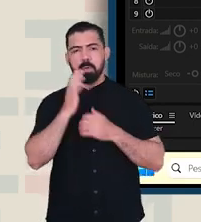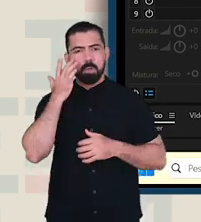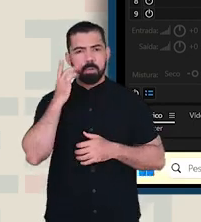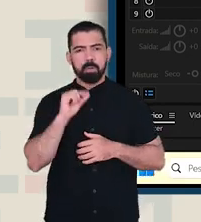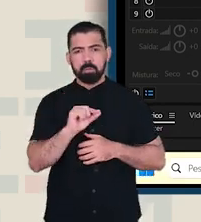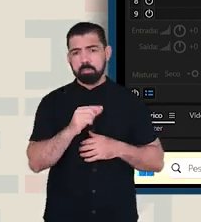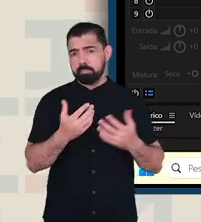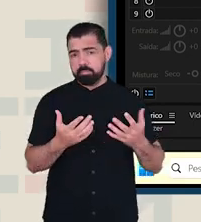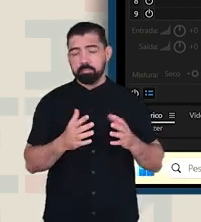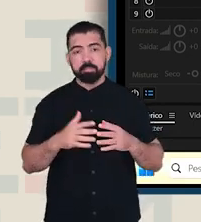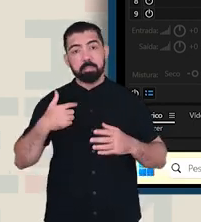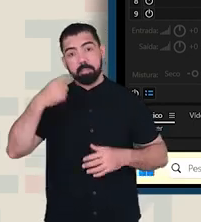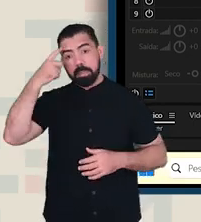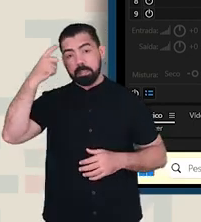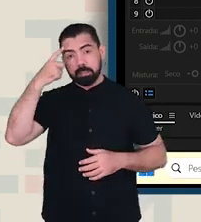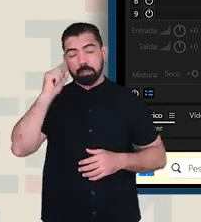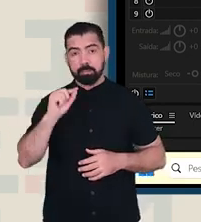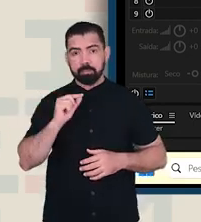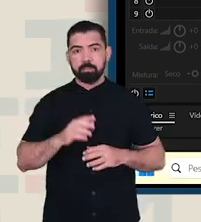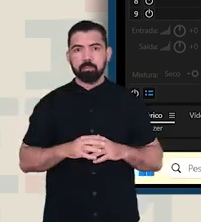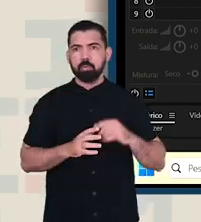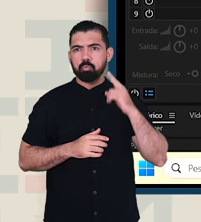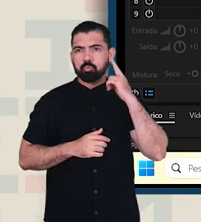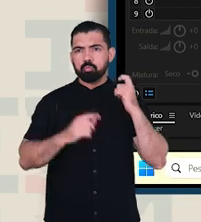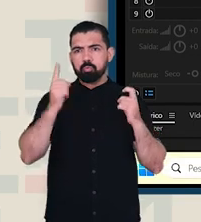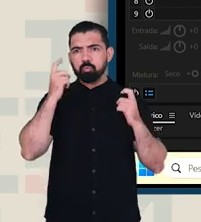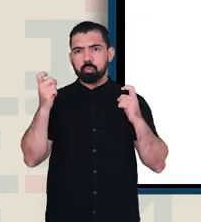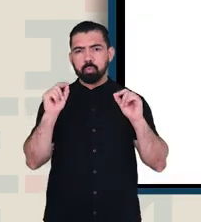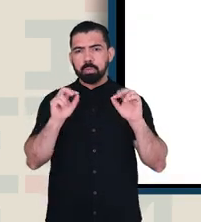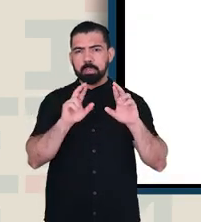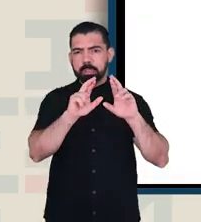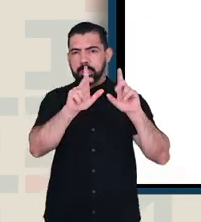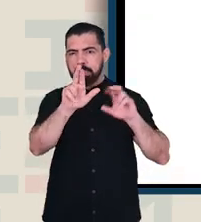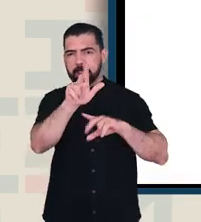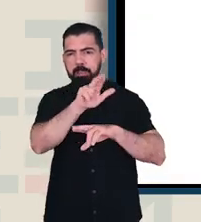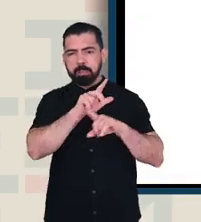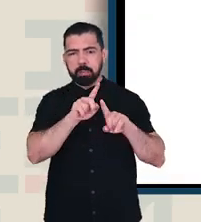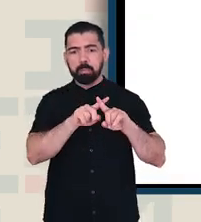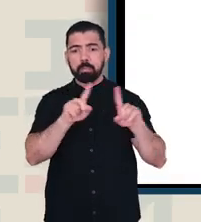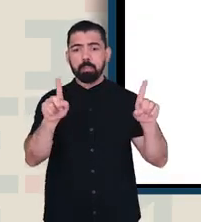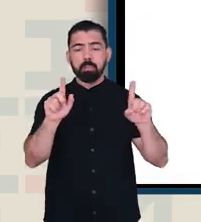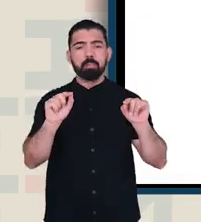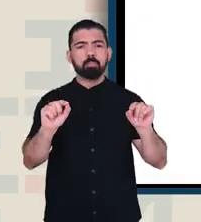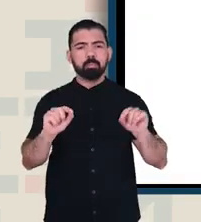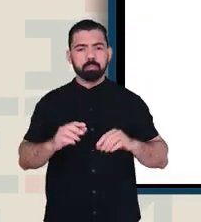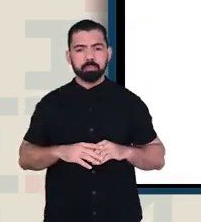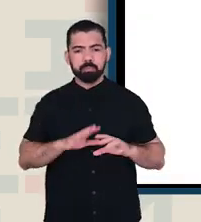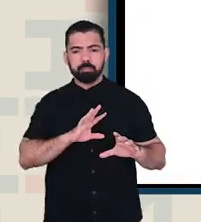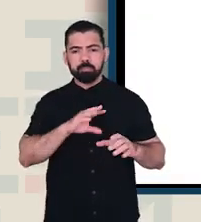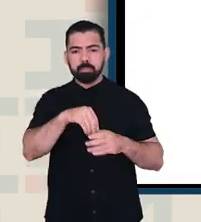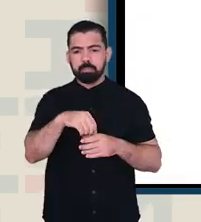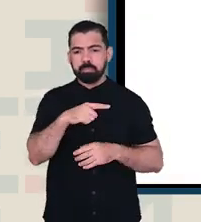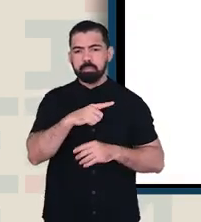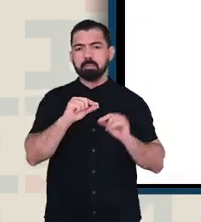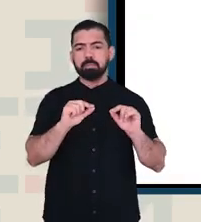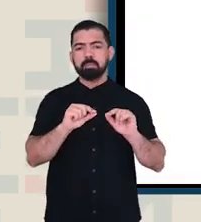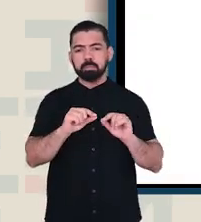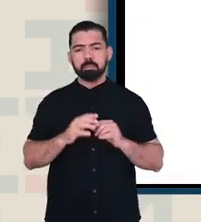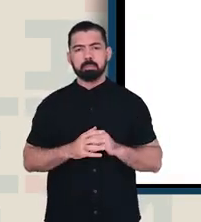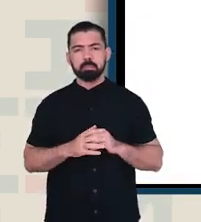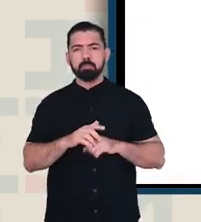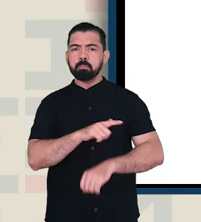talvez poderíamos pensar. Os sons são um pouco estranhos, soam um pouco estranho, mas relativamente